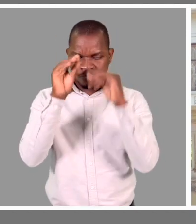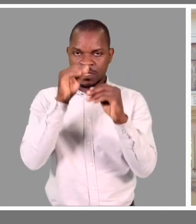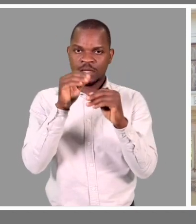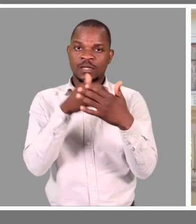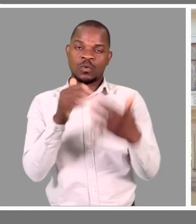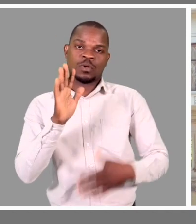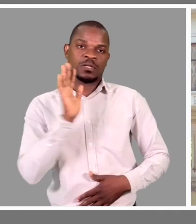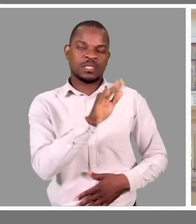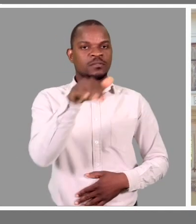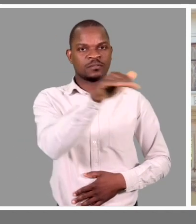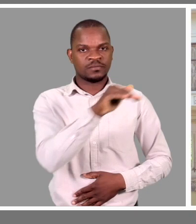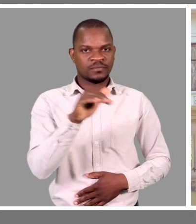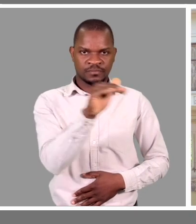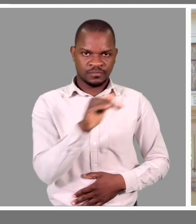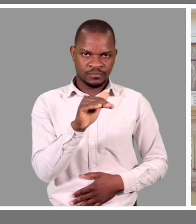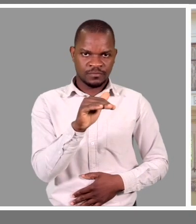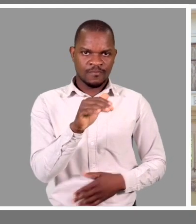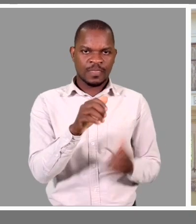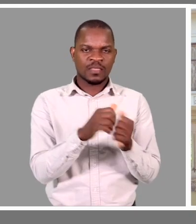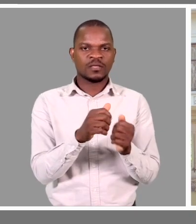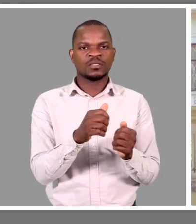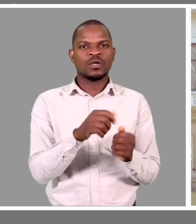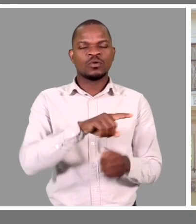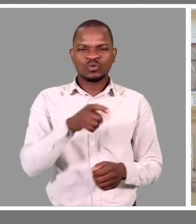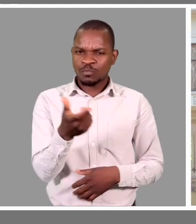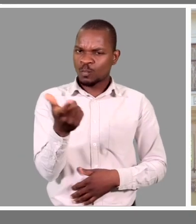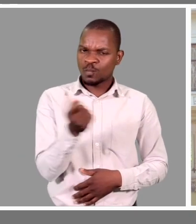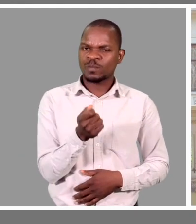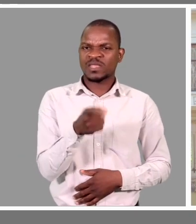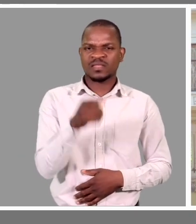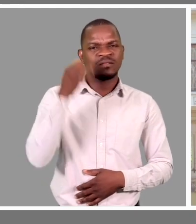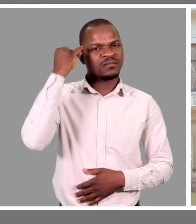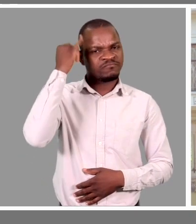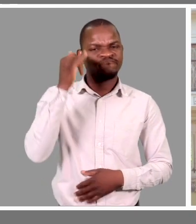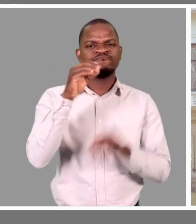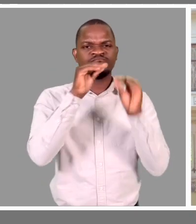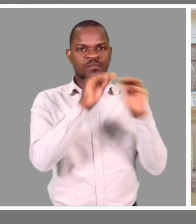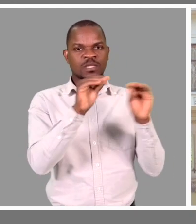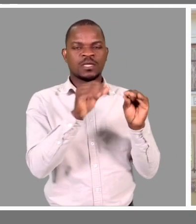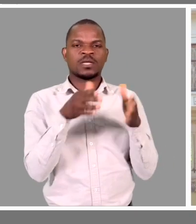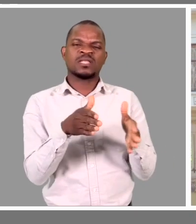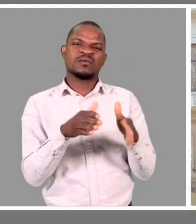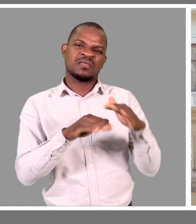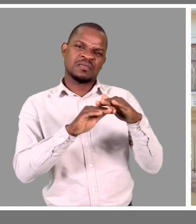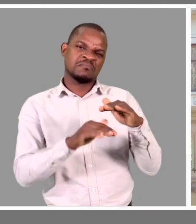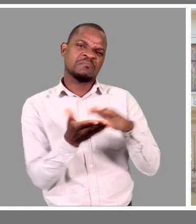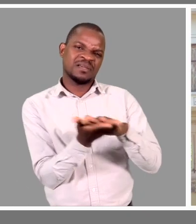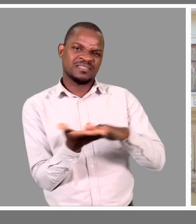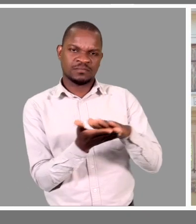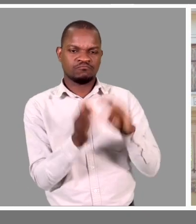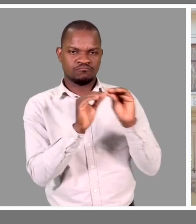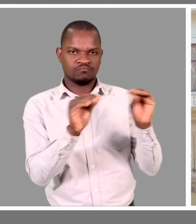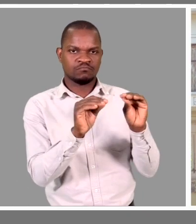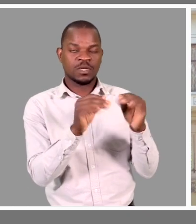nativa. Então, quando nós copiamos este modelo de ensinar nas primeiras classes ou